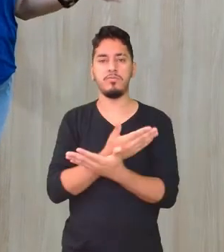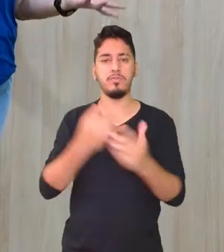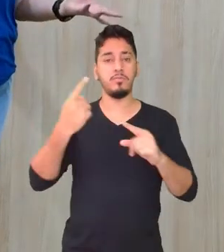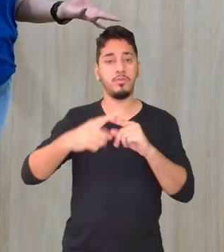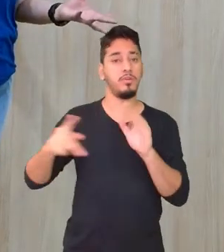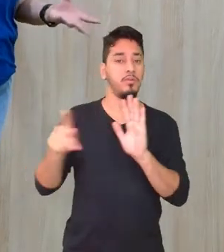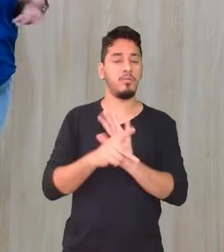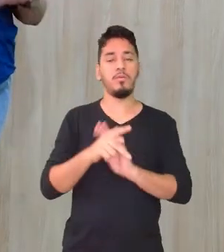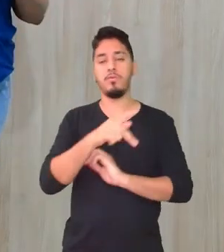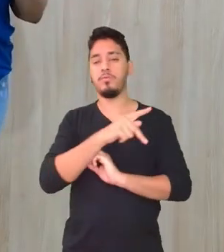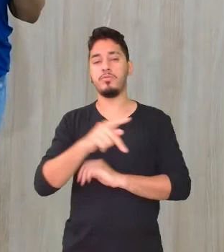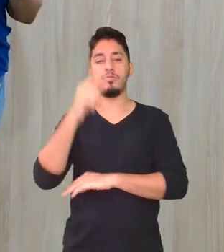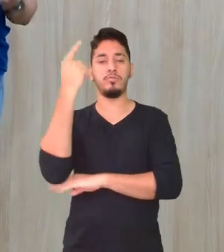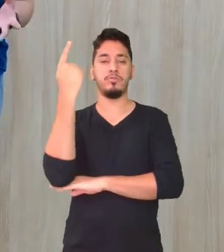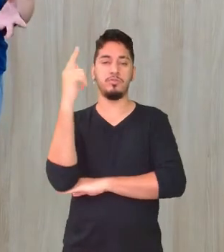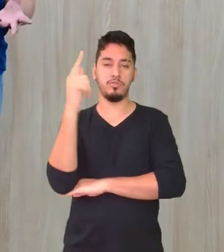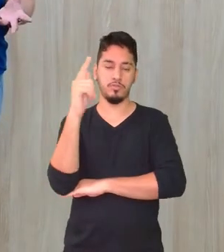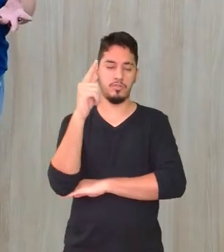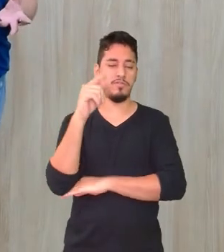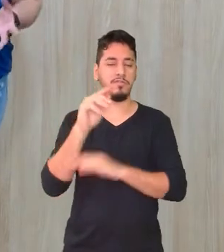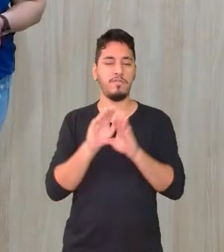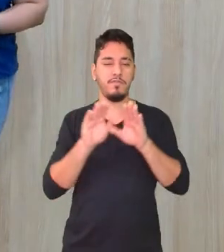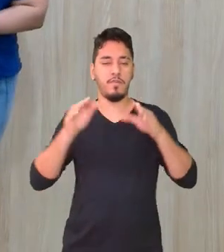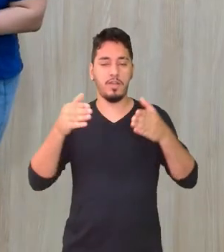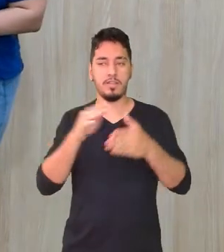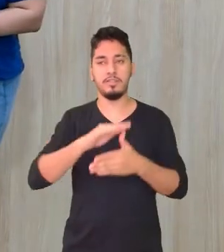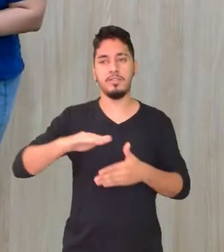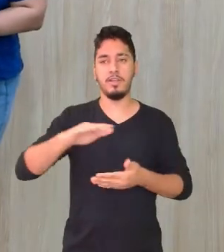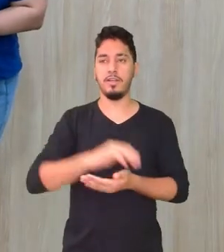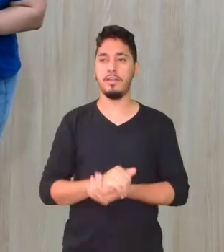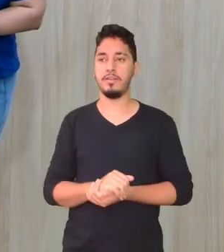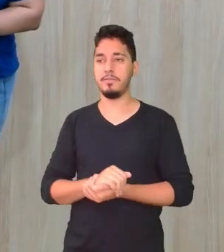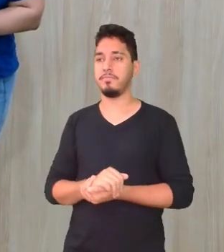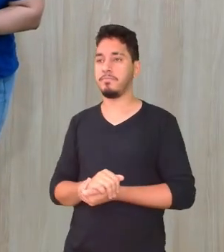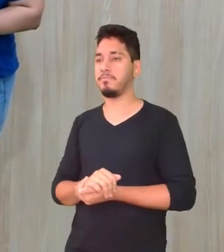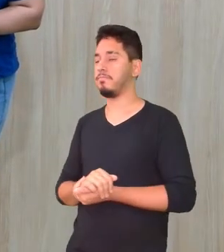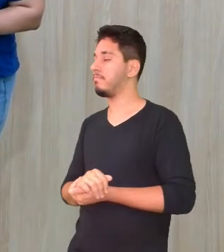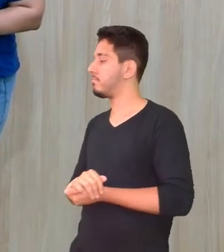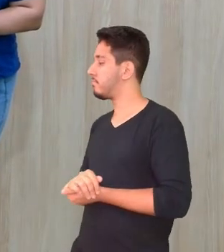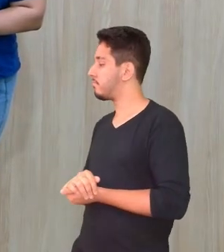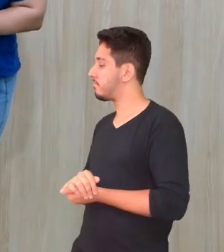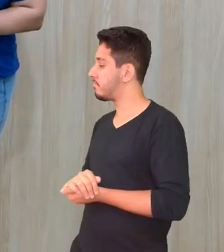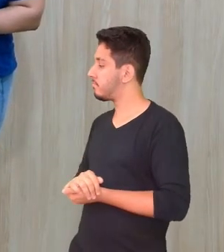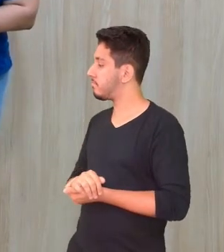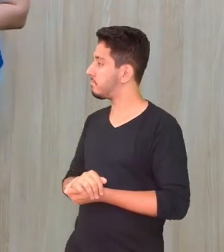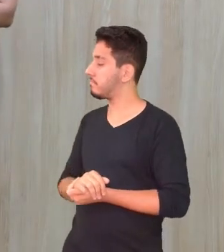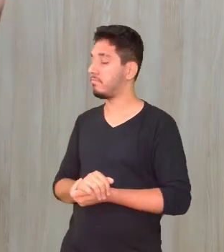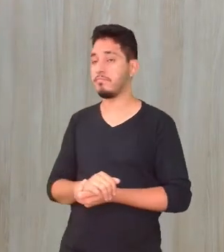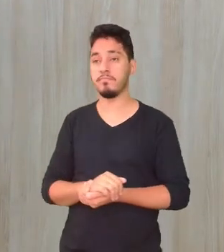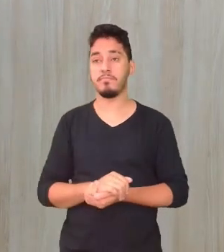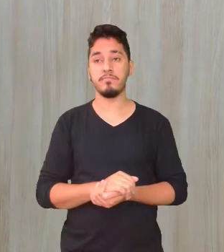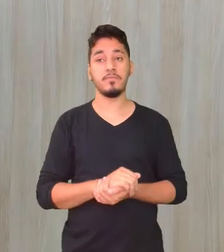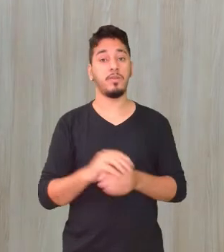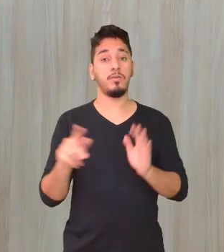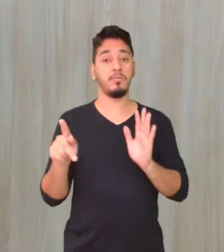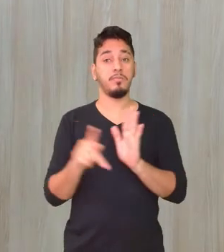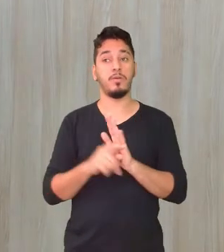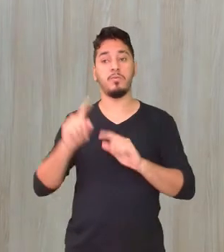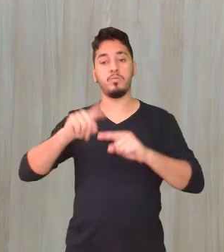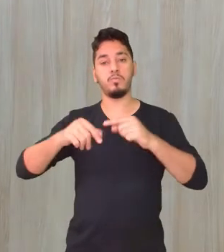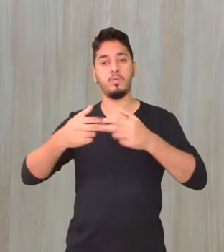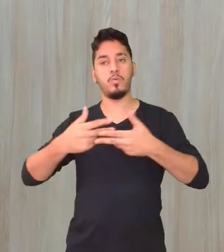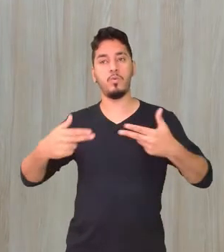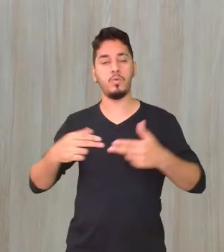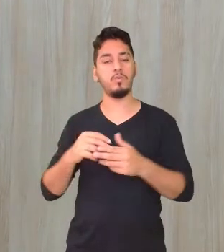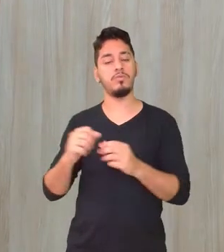de geografia, né? Especializado nessa parte. Então, eu trouxe ele aqui para isso. Atividades vulcânicas, ó.